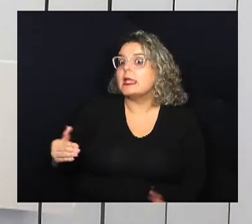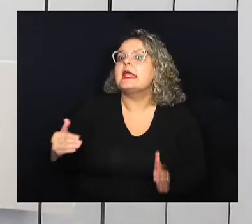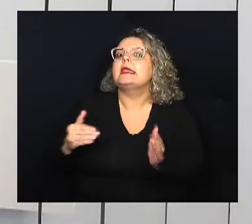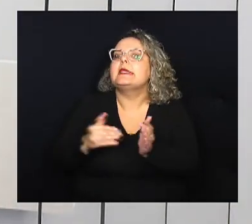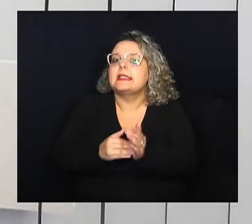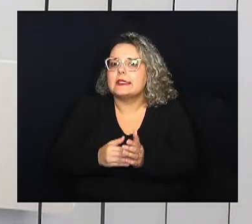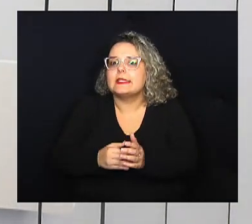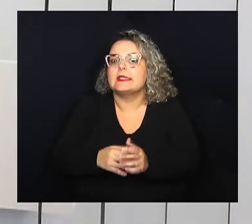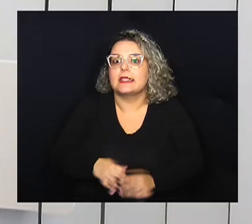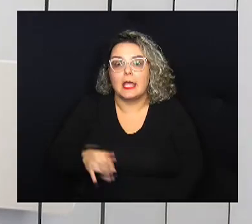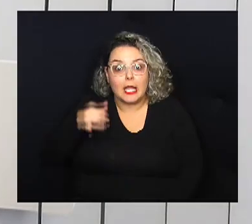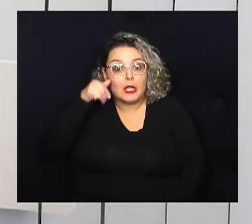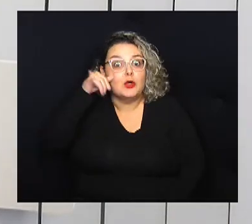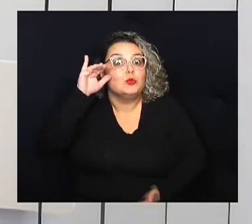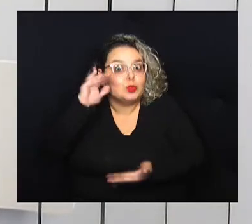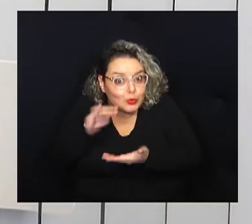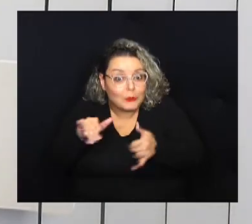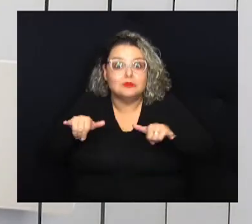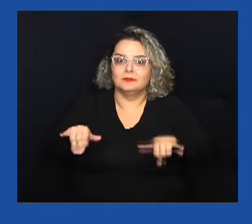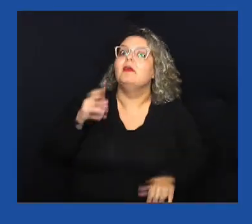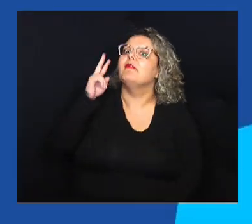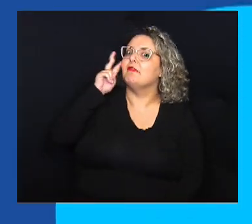de bezerros. Então confira.